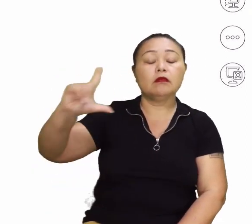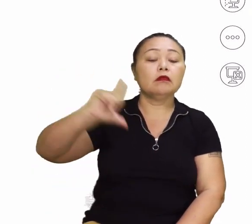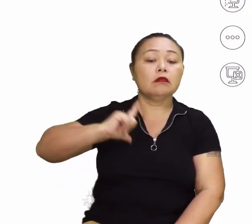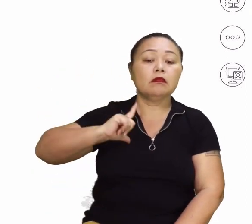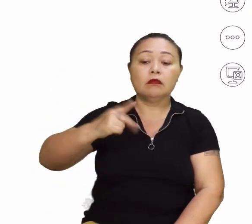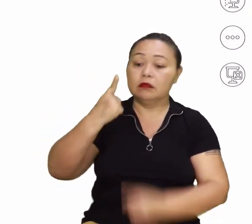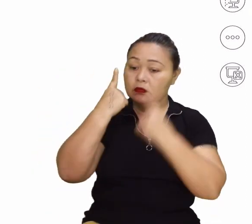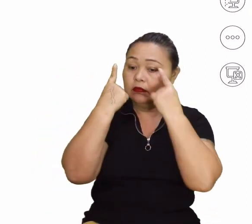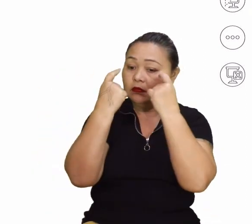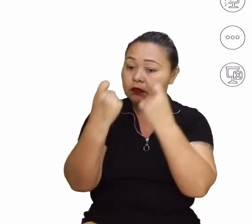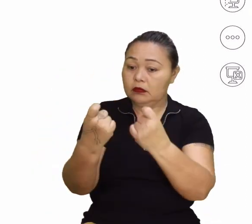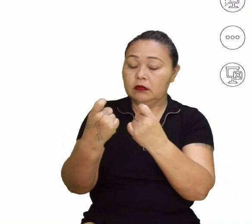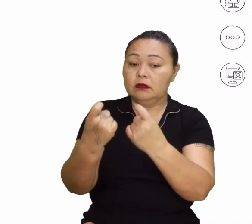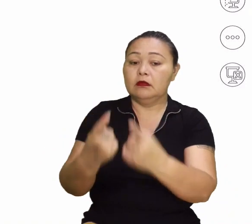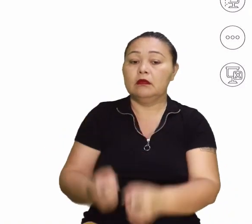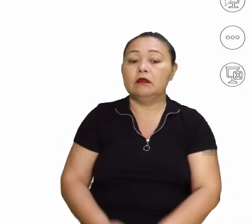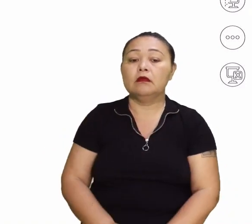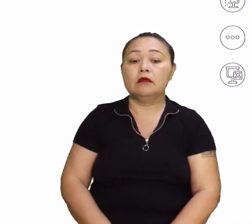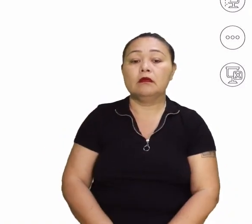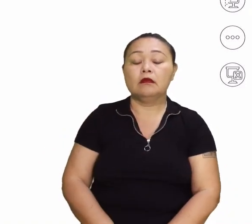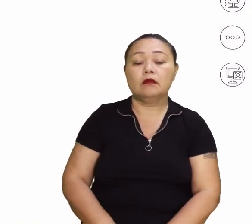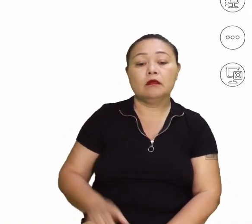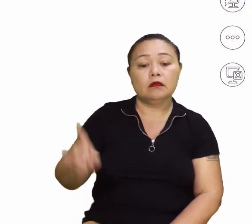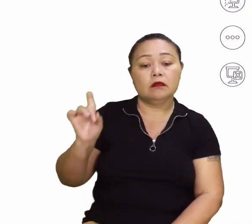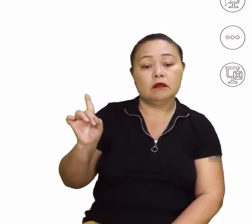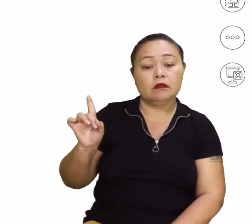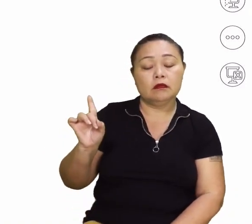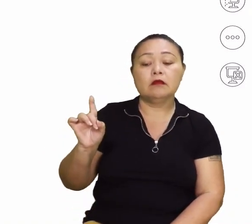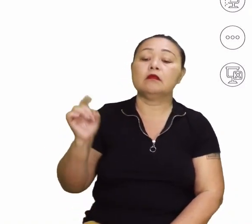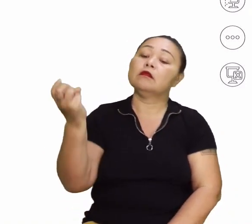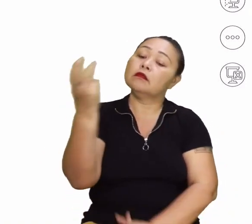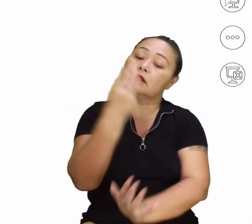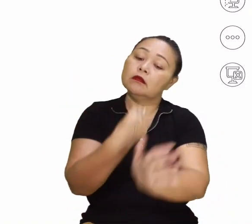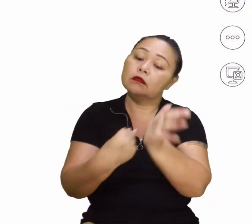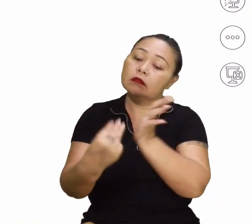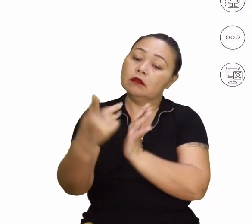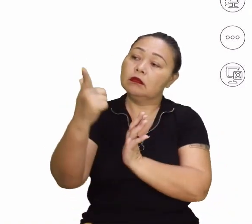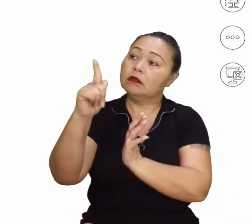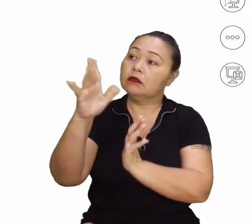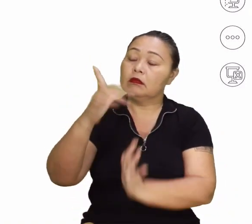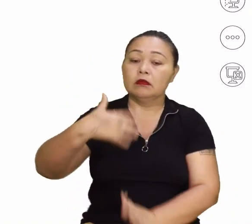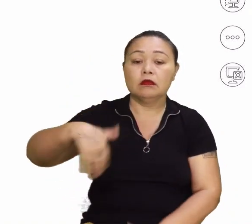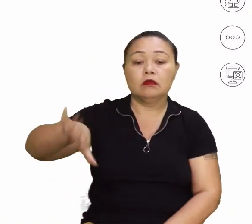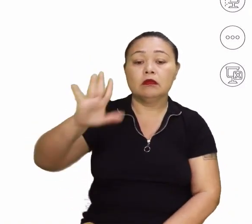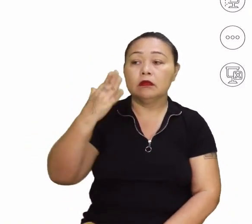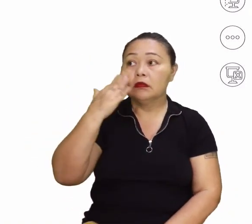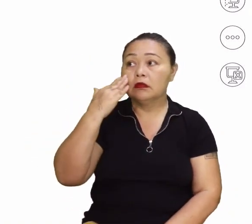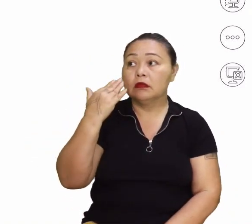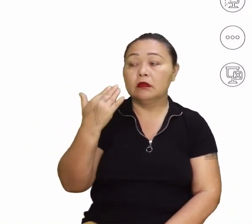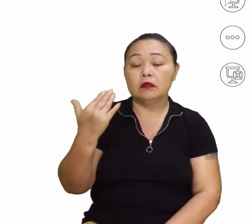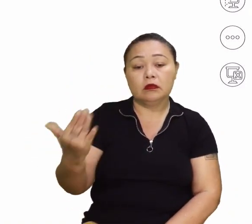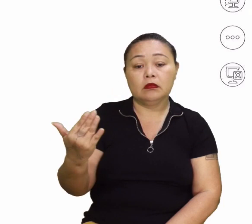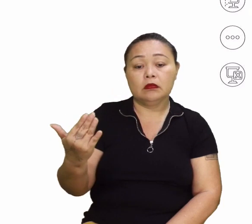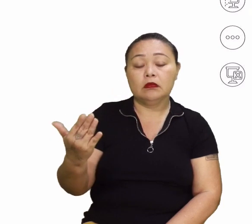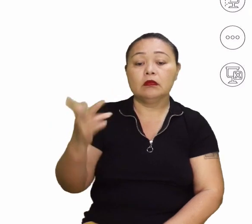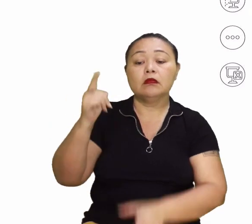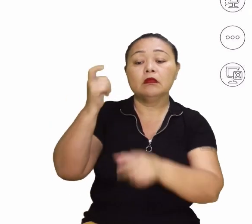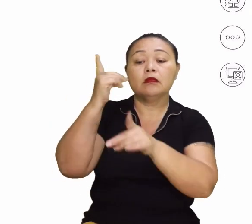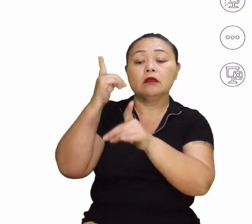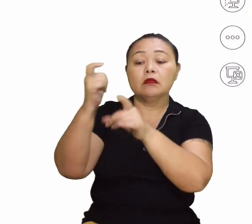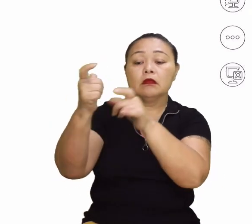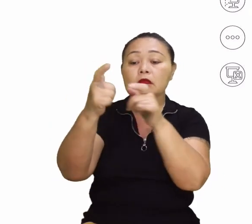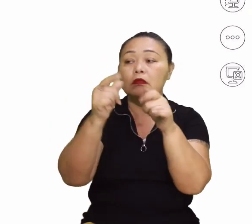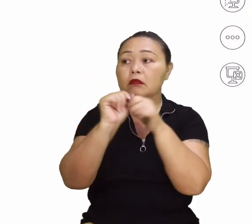de interesse. Um mapa aí é um mapa geológico, um mapa que evidencia onde estão